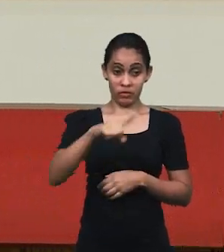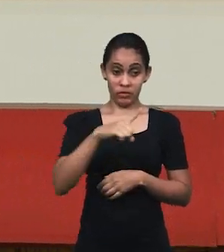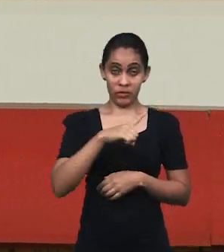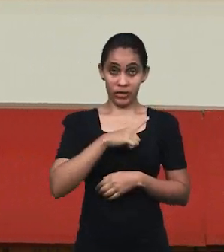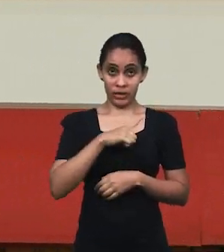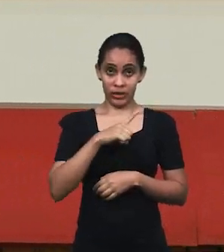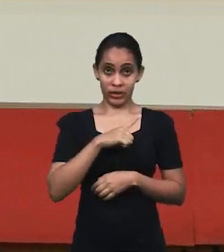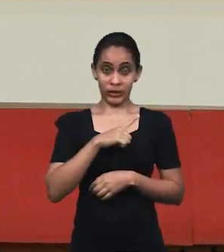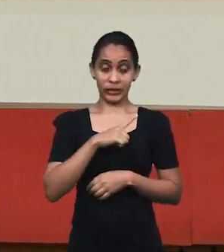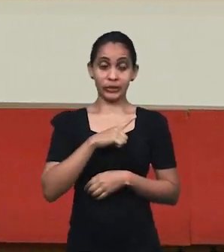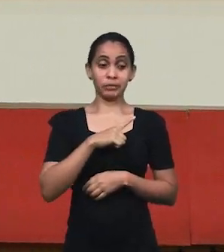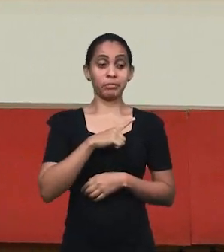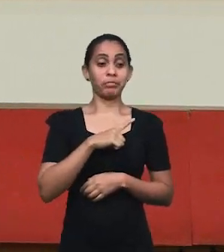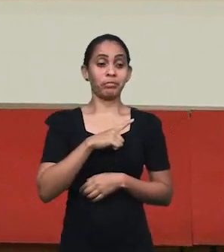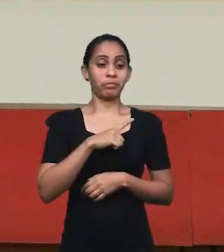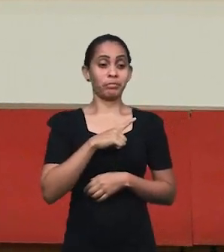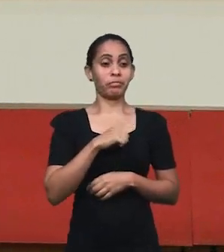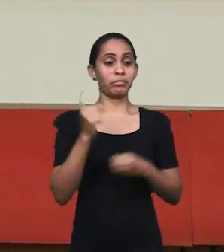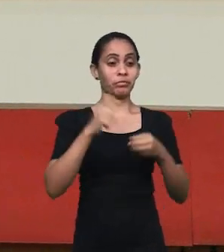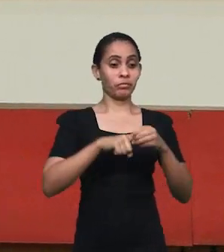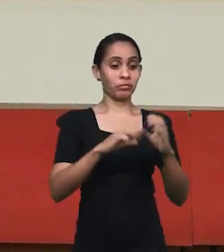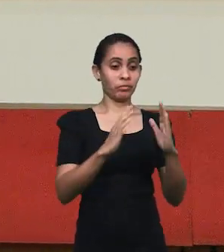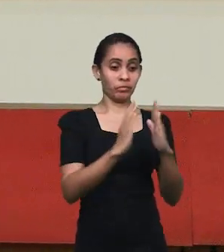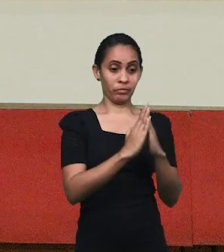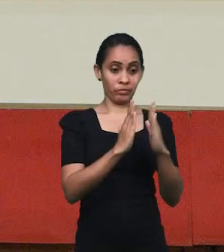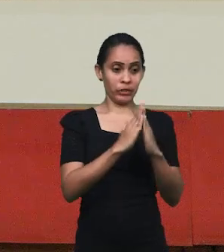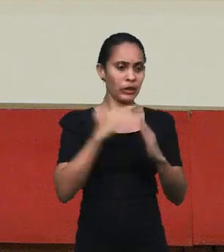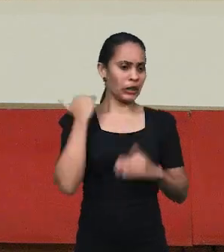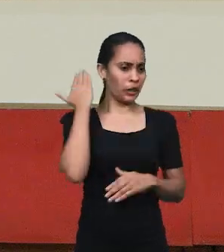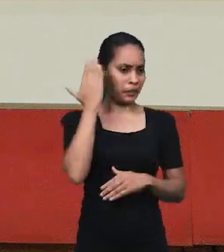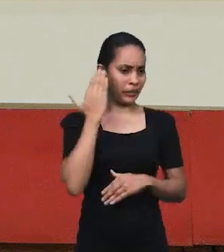e saia com essa palavra: